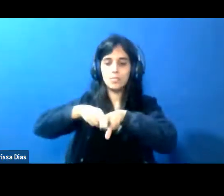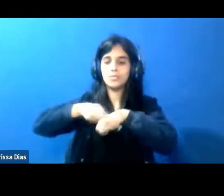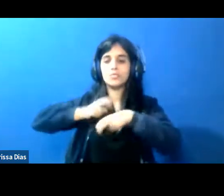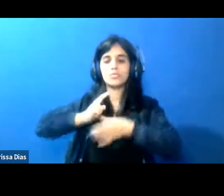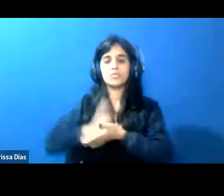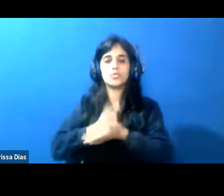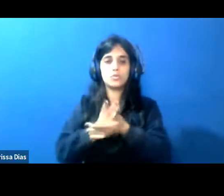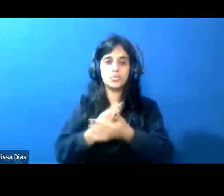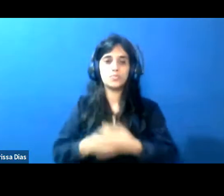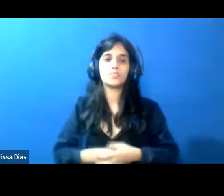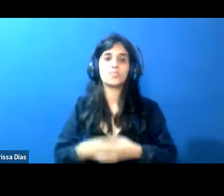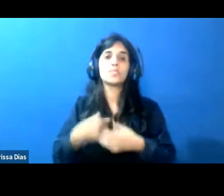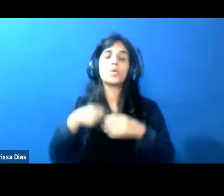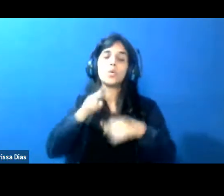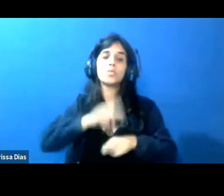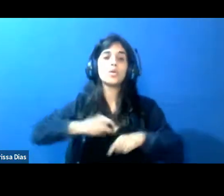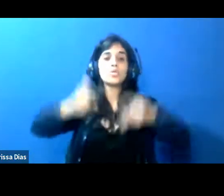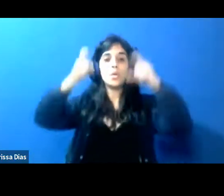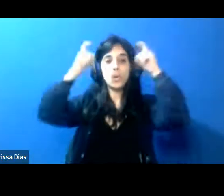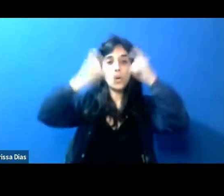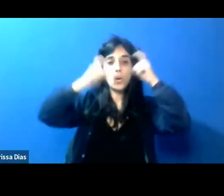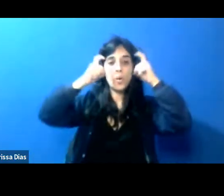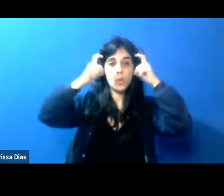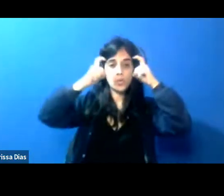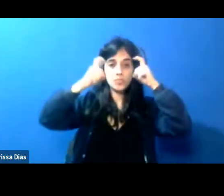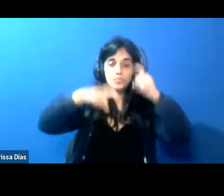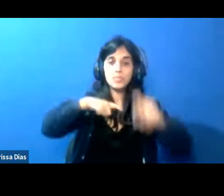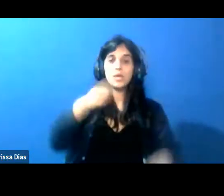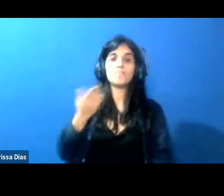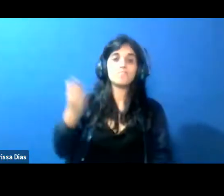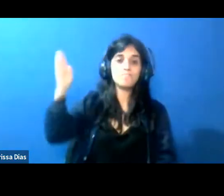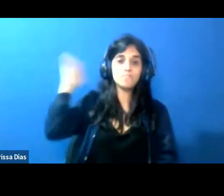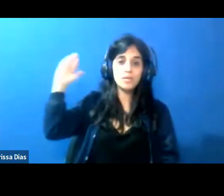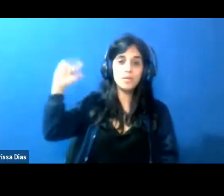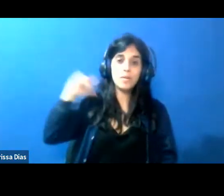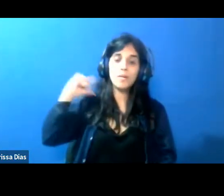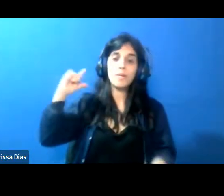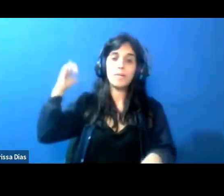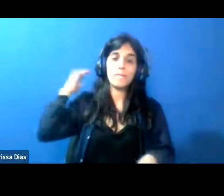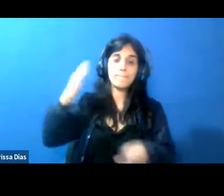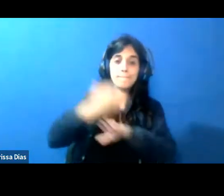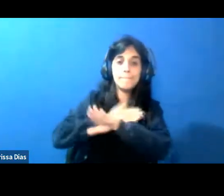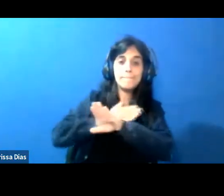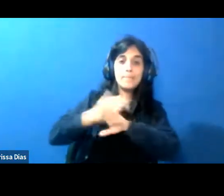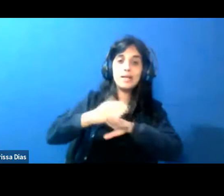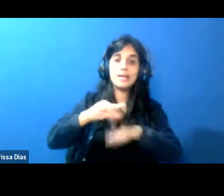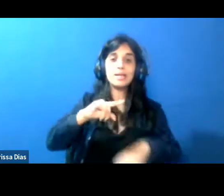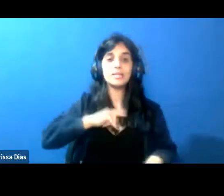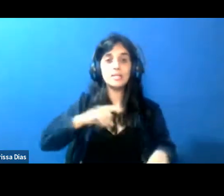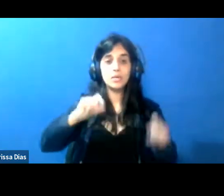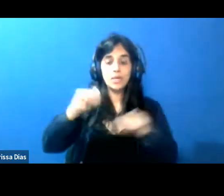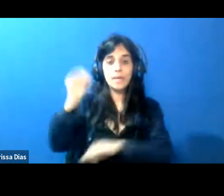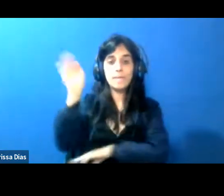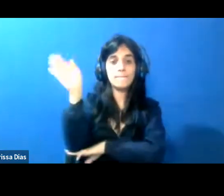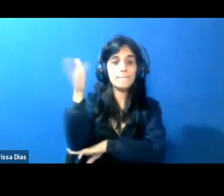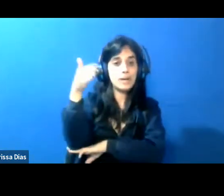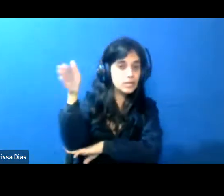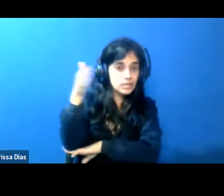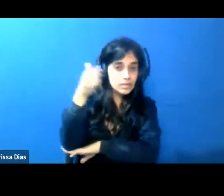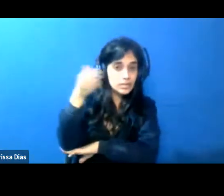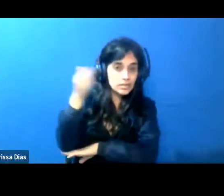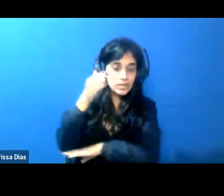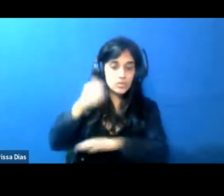Também estou usando óculos, e no meu fundo, numa parede branca, está a bandeira do Movimento de Mulheres